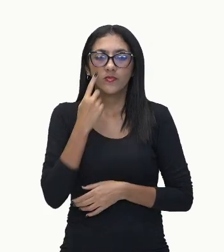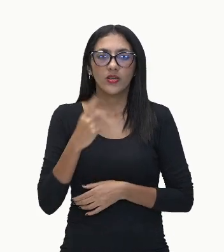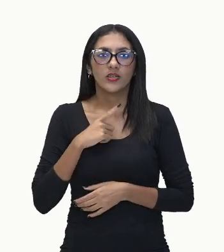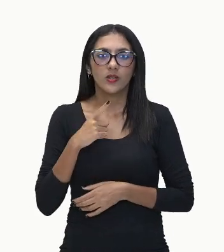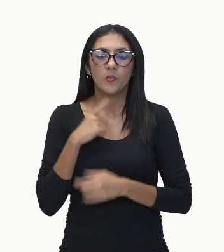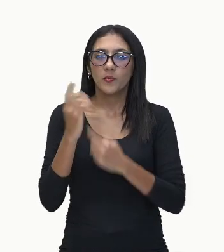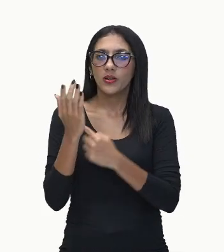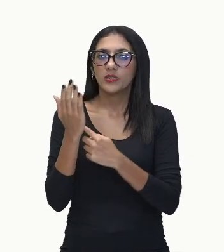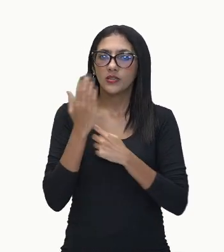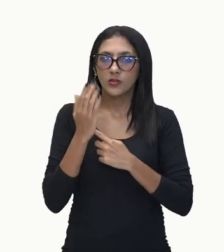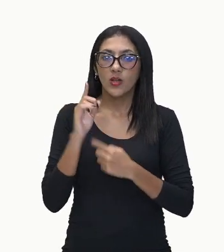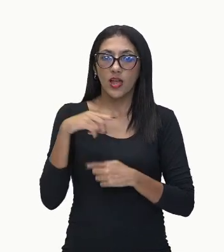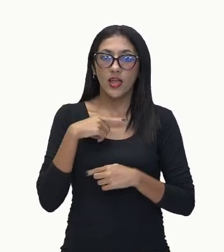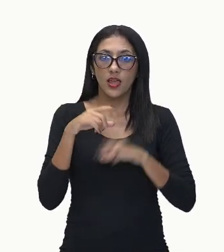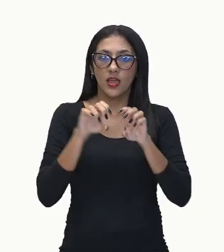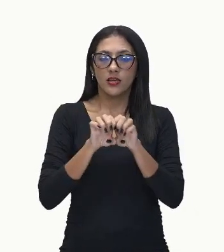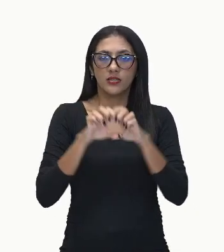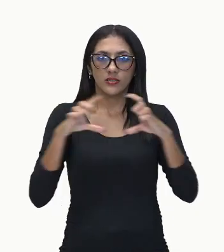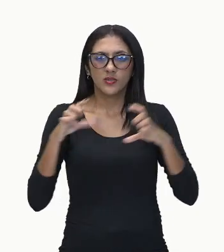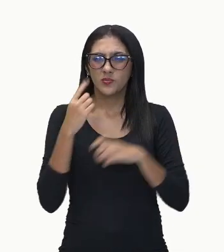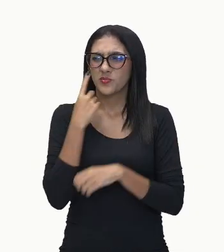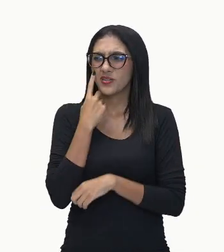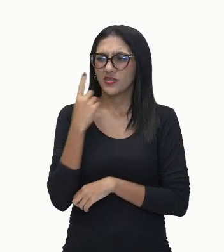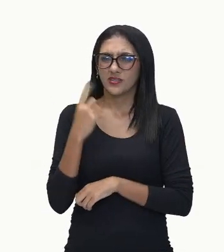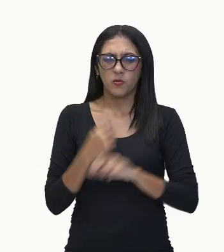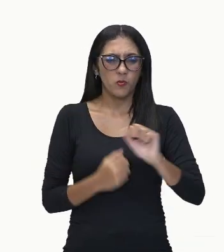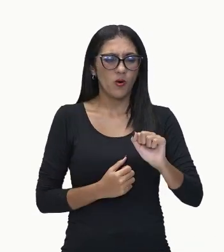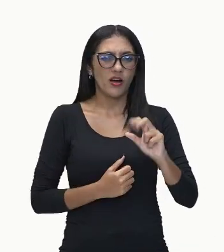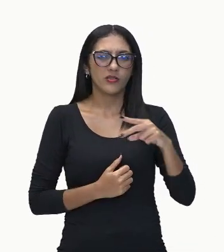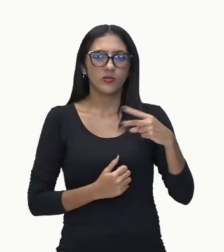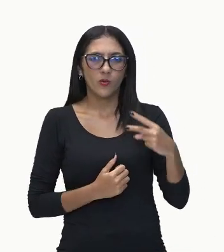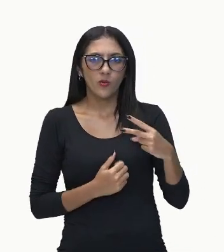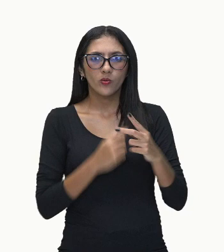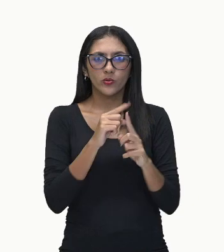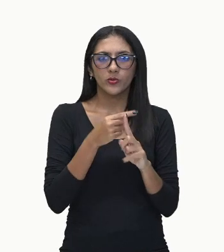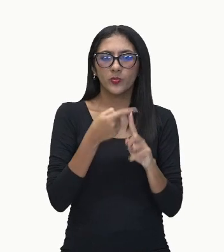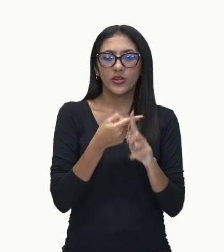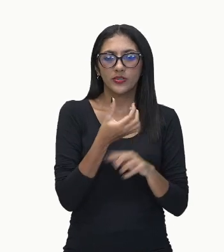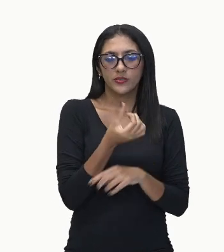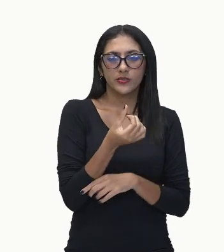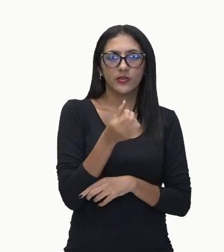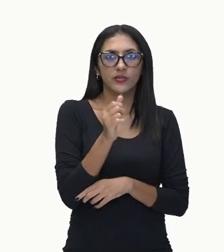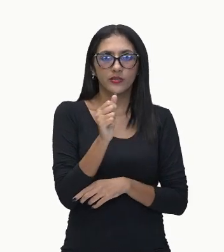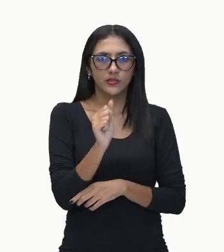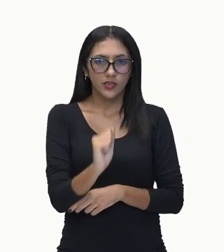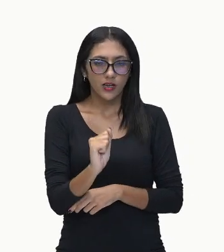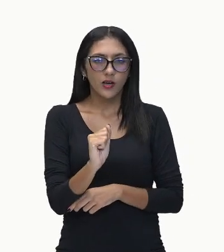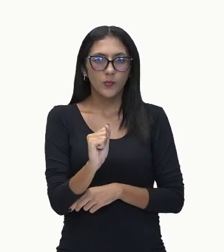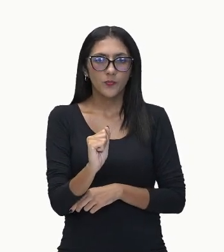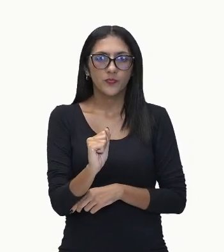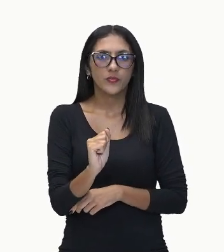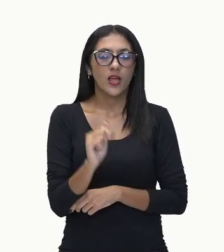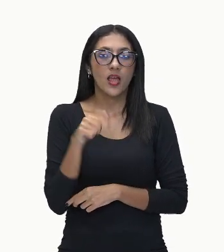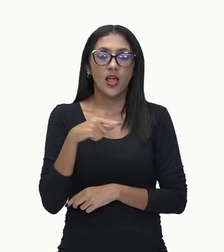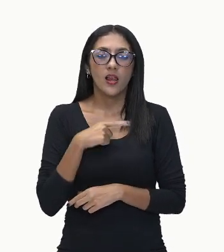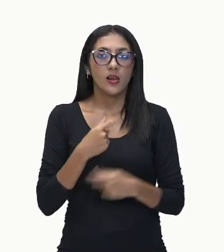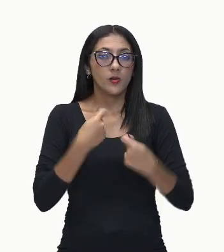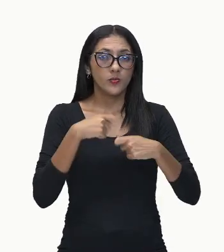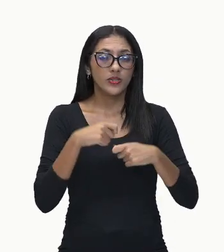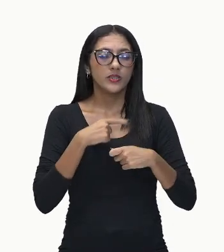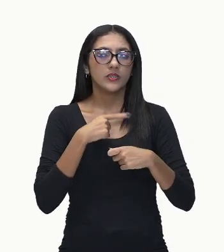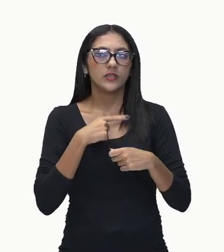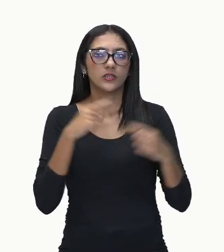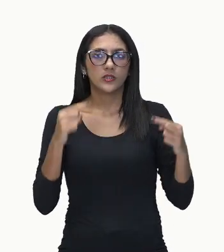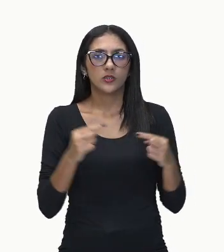esta expressão aqui ela deve ser representada como um quadrado perfeito e para ser representada